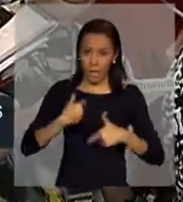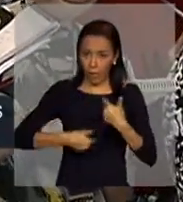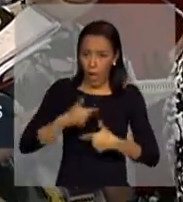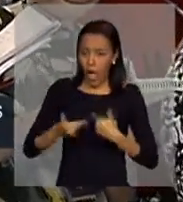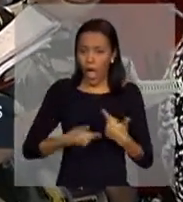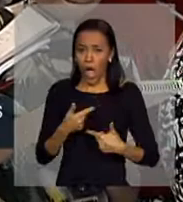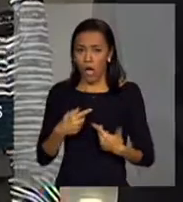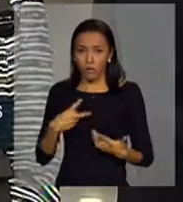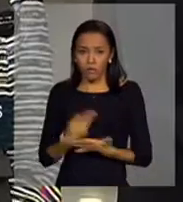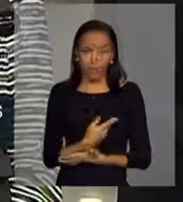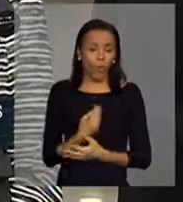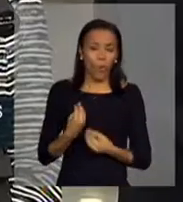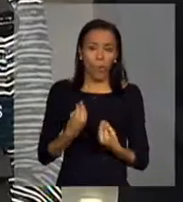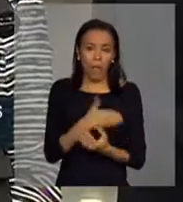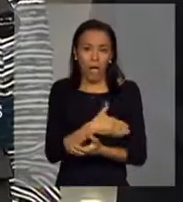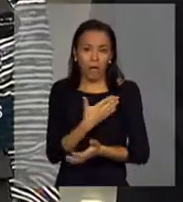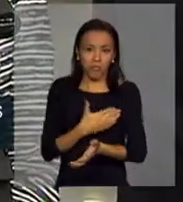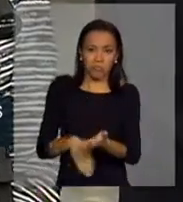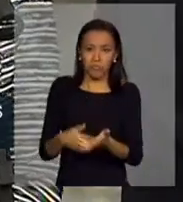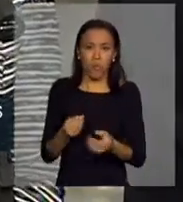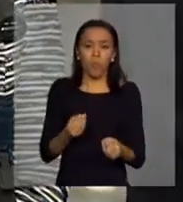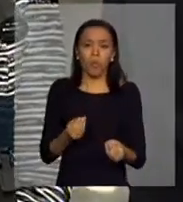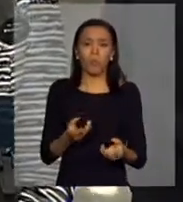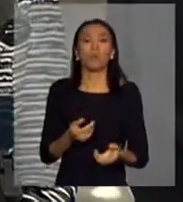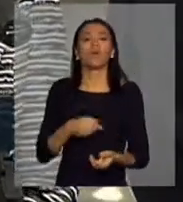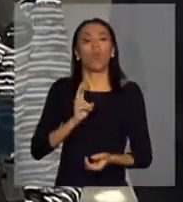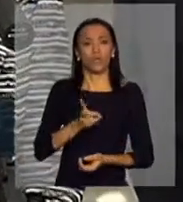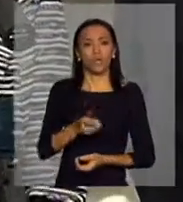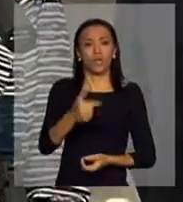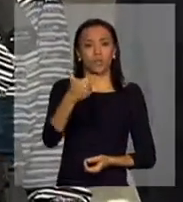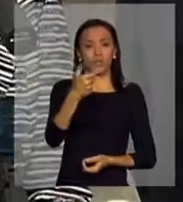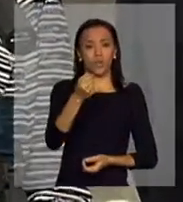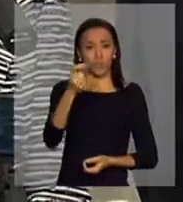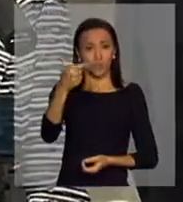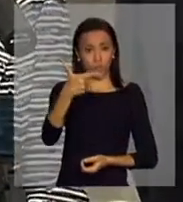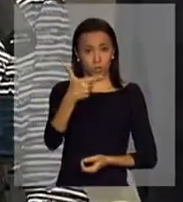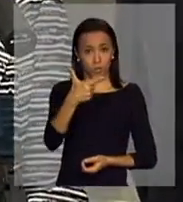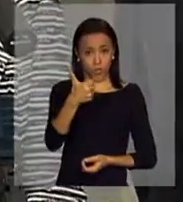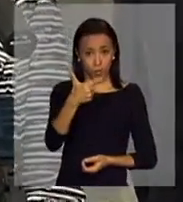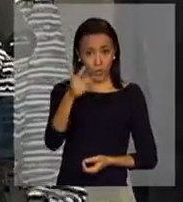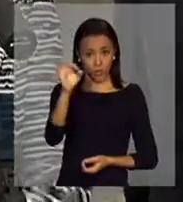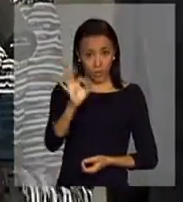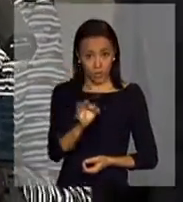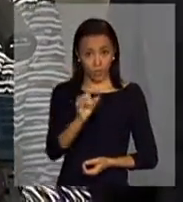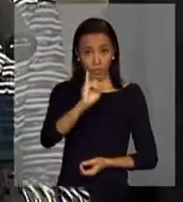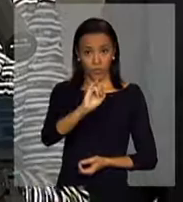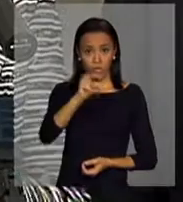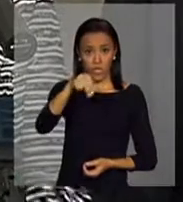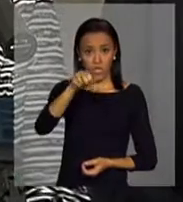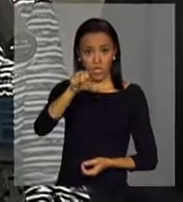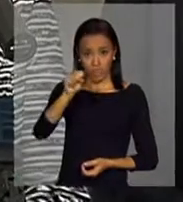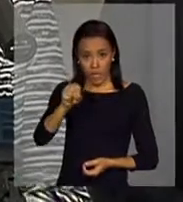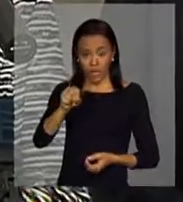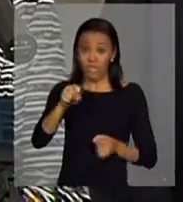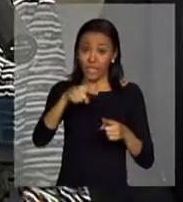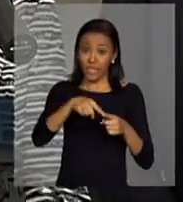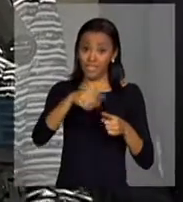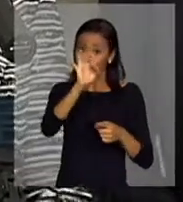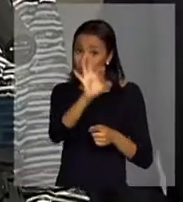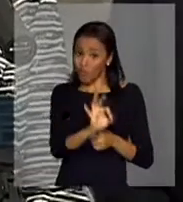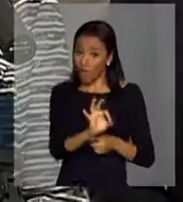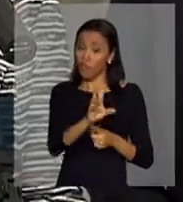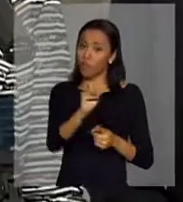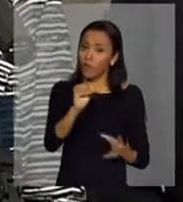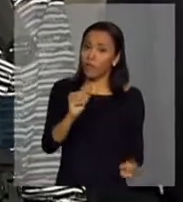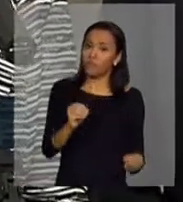quê? 0,5%? Nenhuma majoração. Continuará os 12% do INSS e esse percentual cobrirá na proposta do governo todos